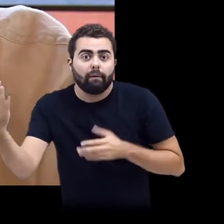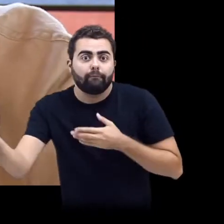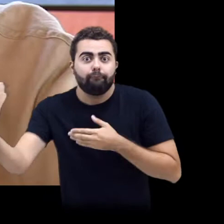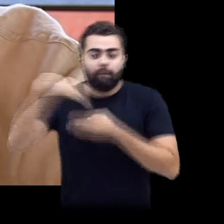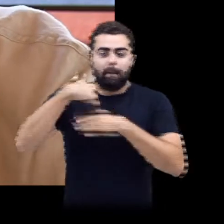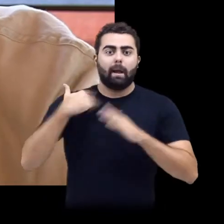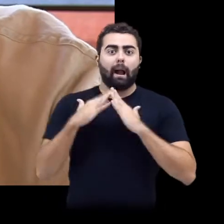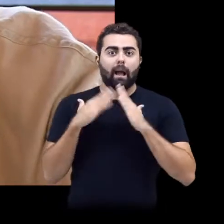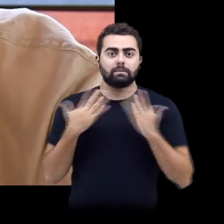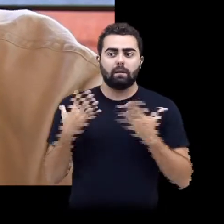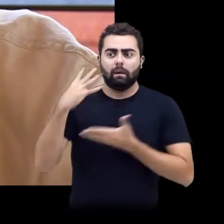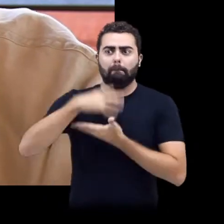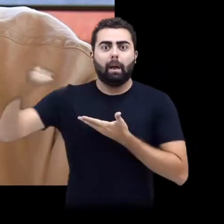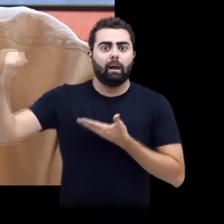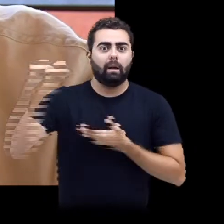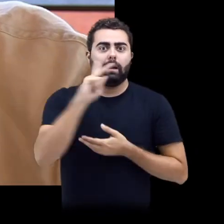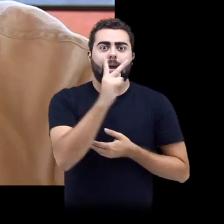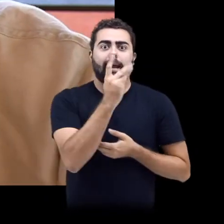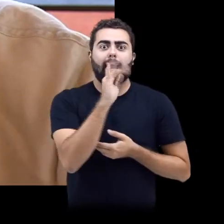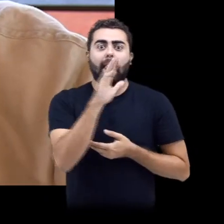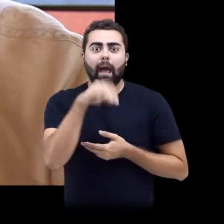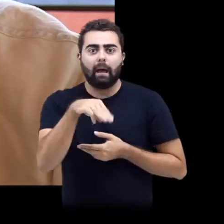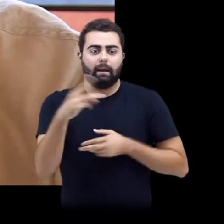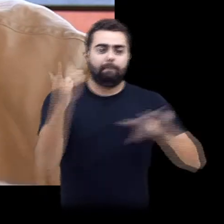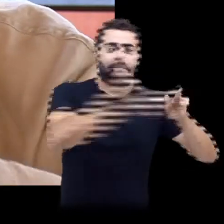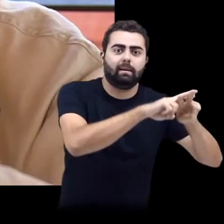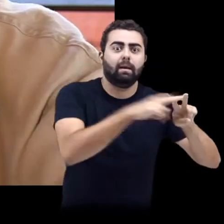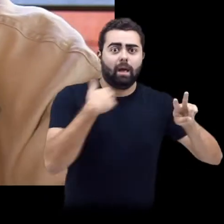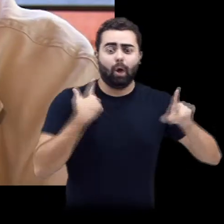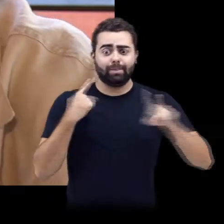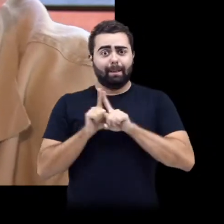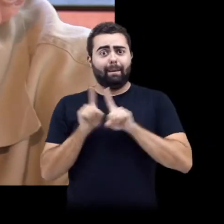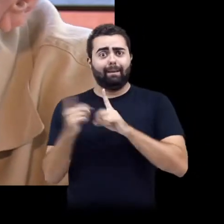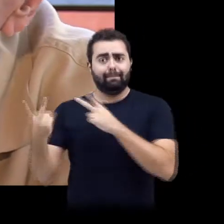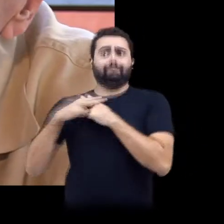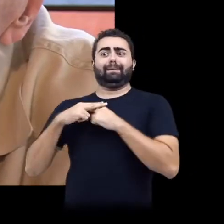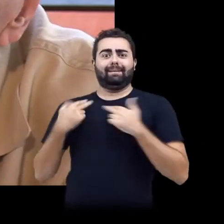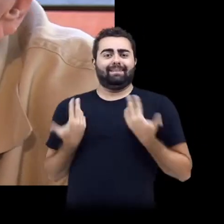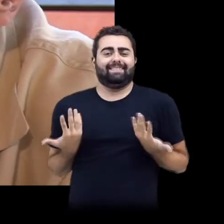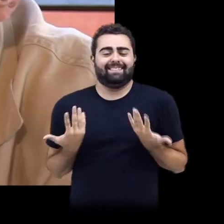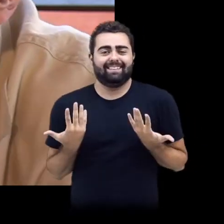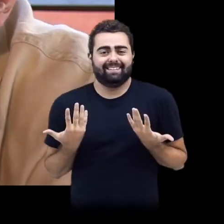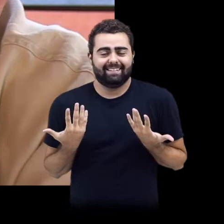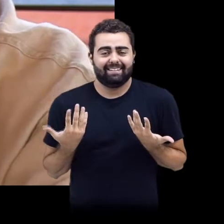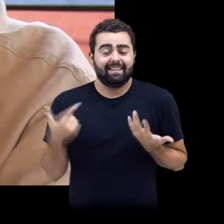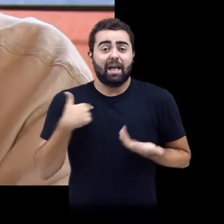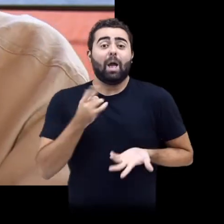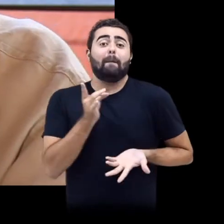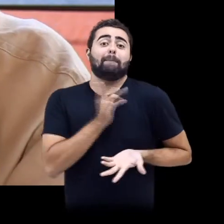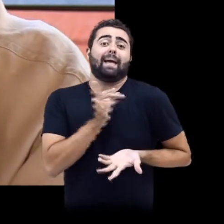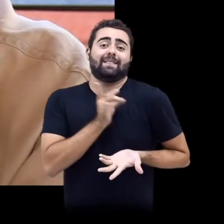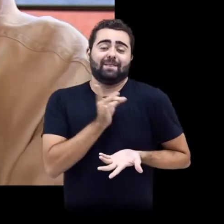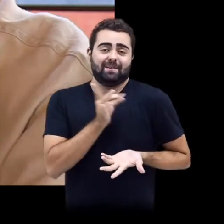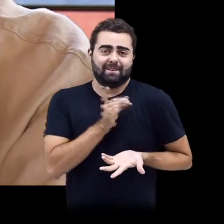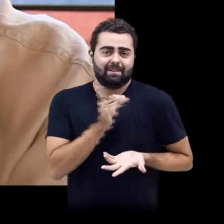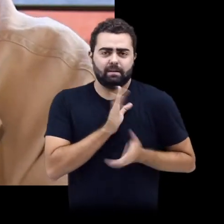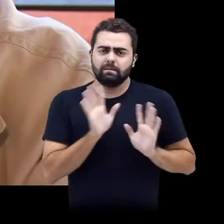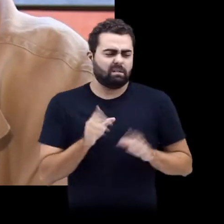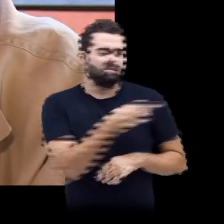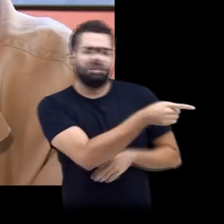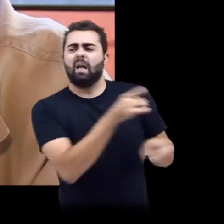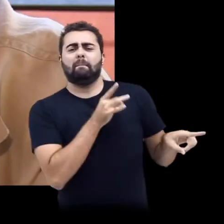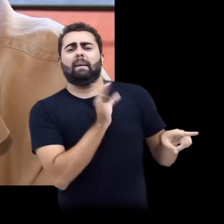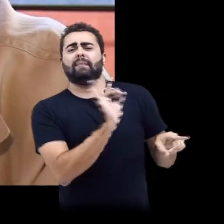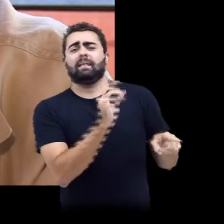prendesse a mim como responsável, eu ficava com medo. O primeiro medo que eu tinha, eu digo: de você eu não tenho medo, porque você já